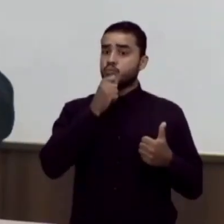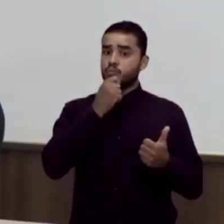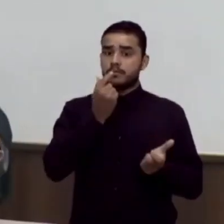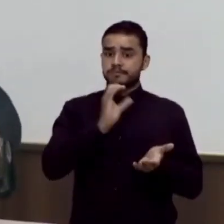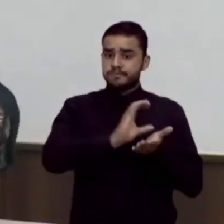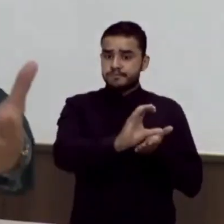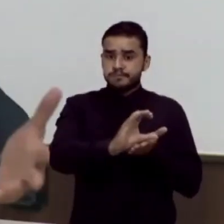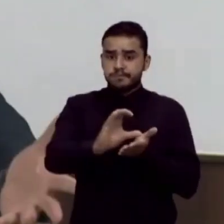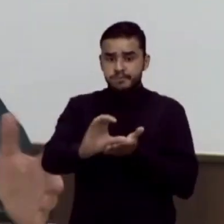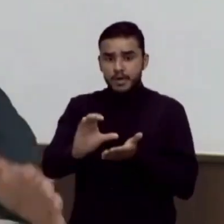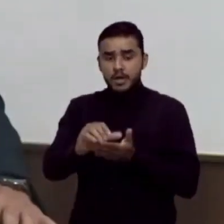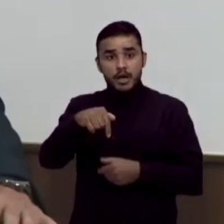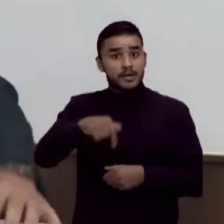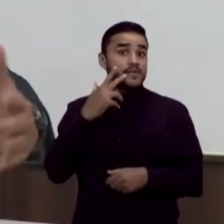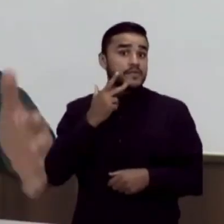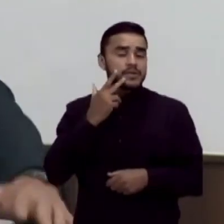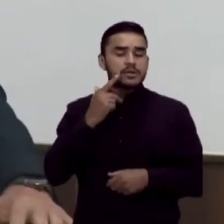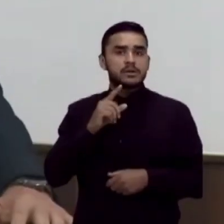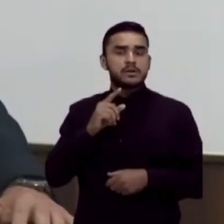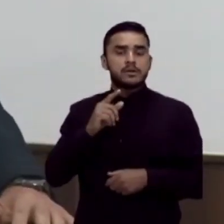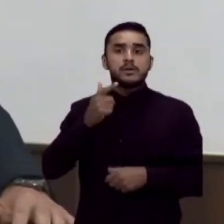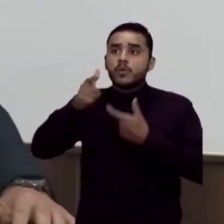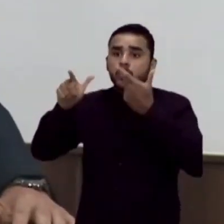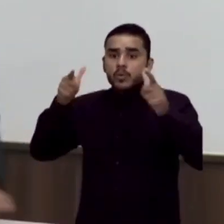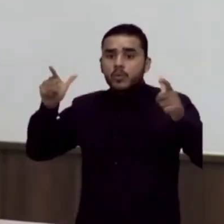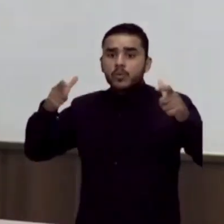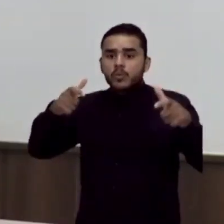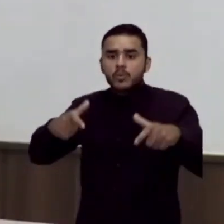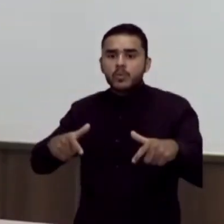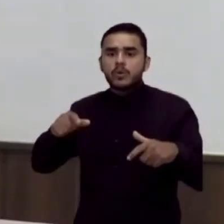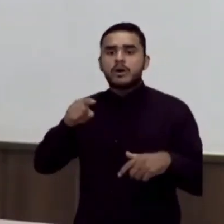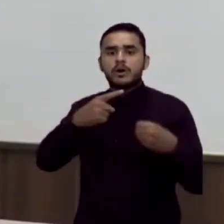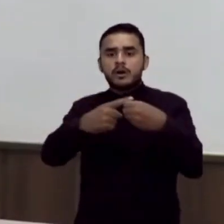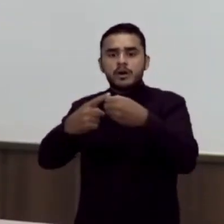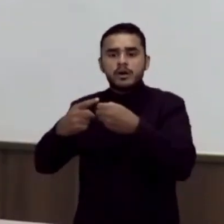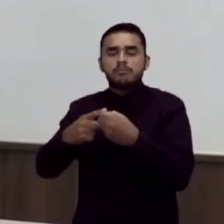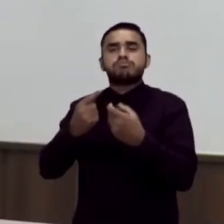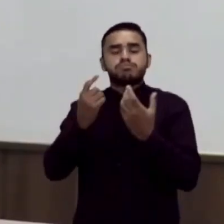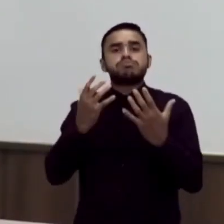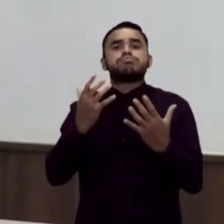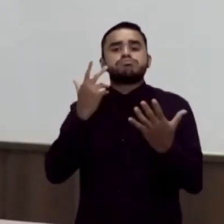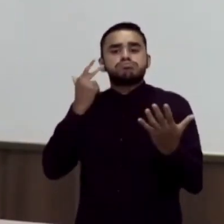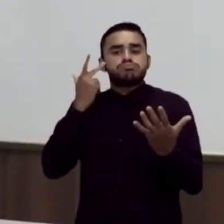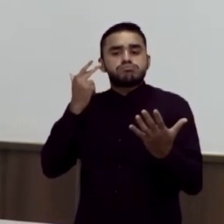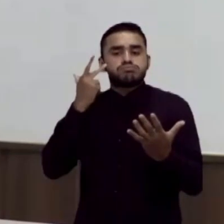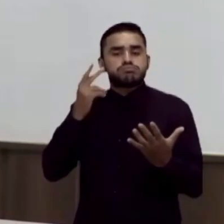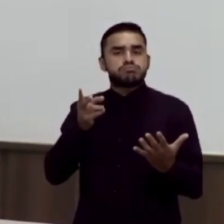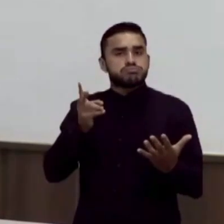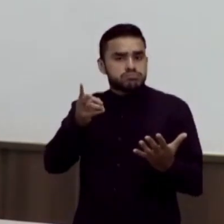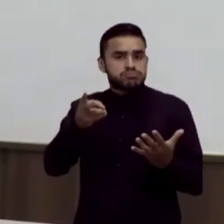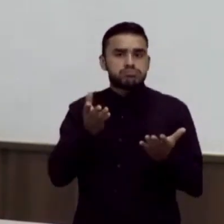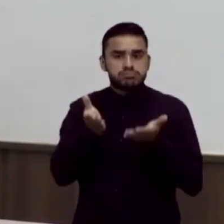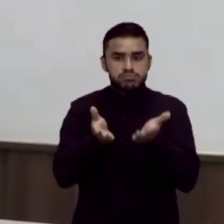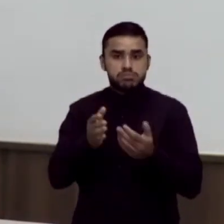a questão da Saúde Mental despaciente já tão debilitados porque o rim ele é responsável pelo controle